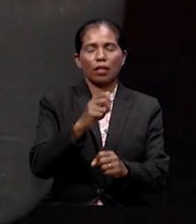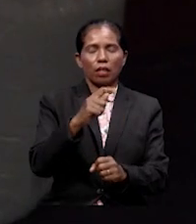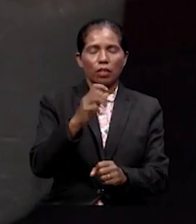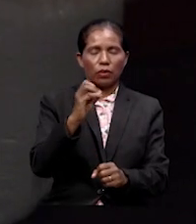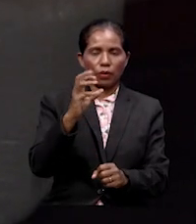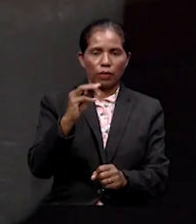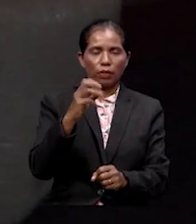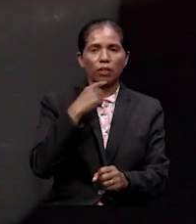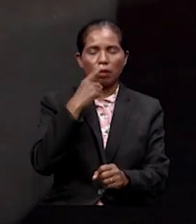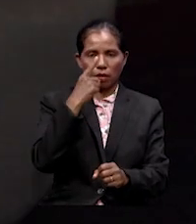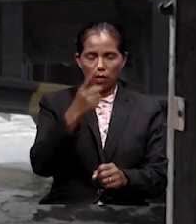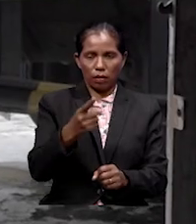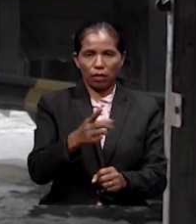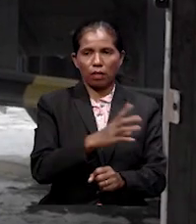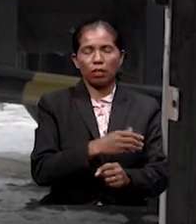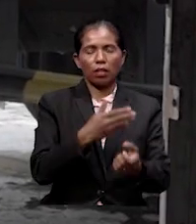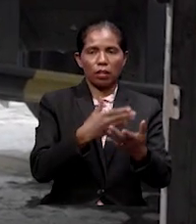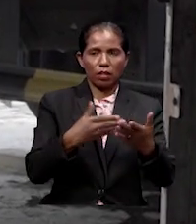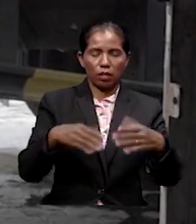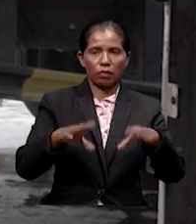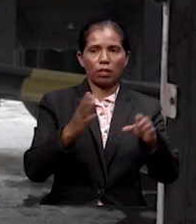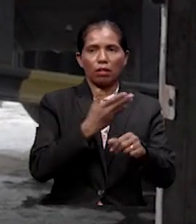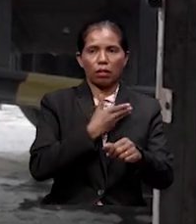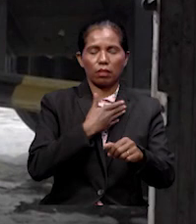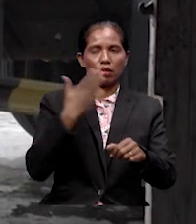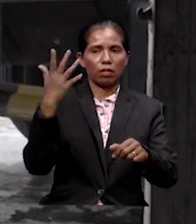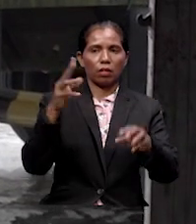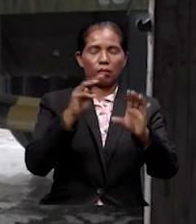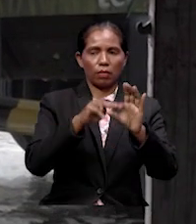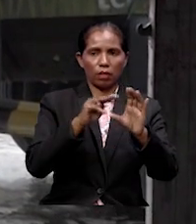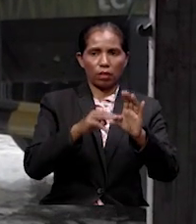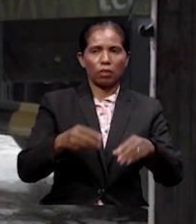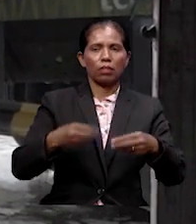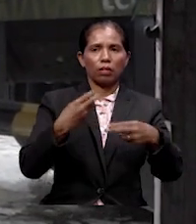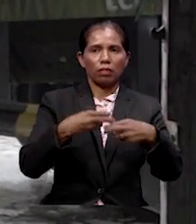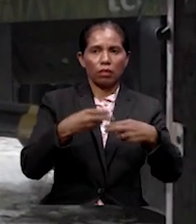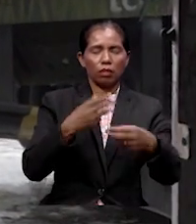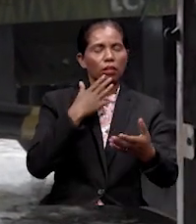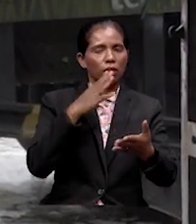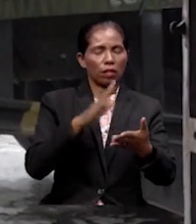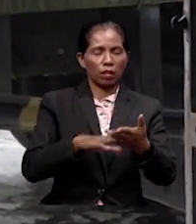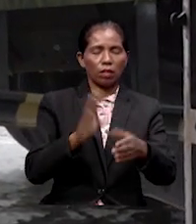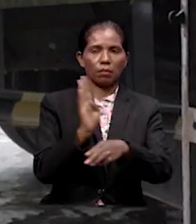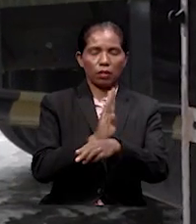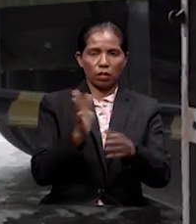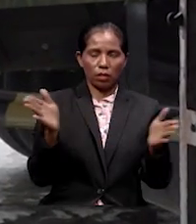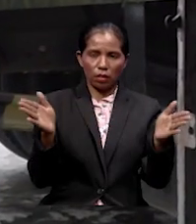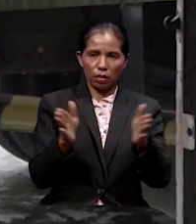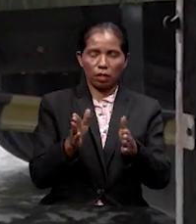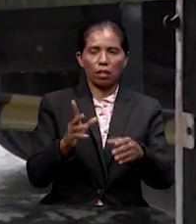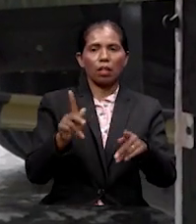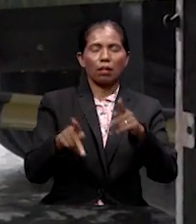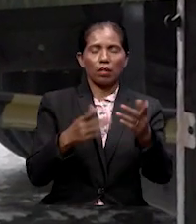Silva considera sa san folin e besa e a mercadoria se foi impacto la dia ba negociante ki no